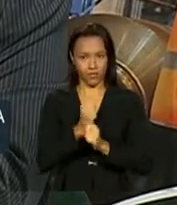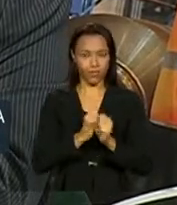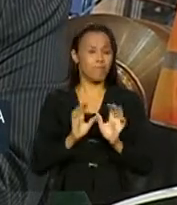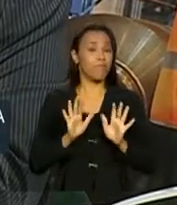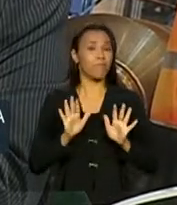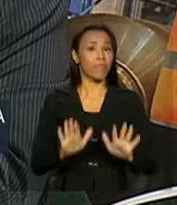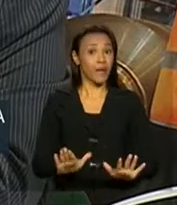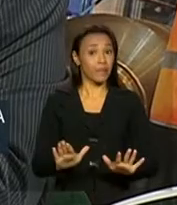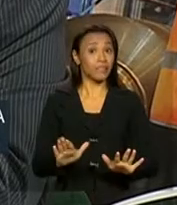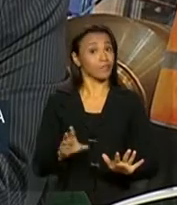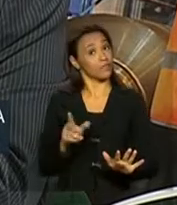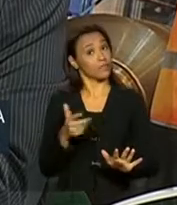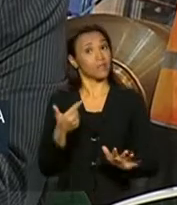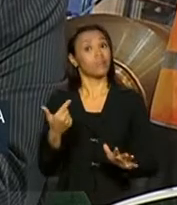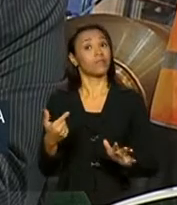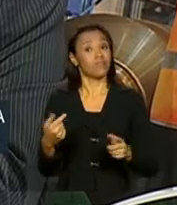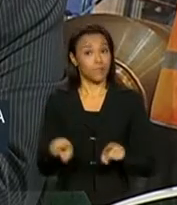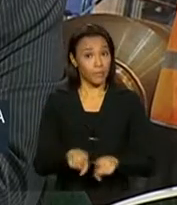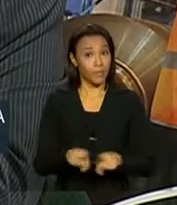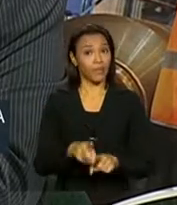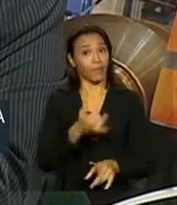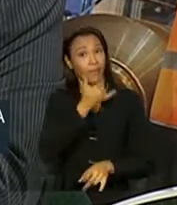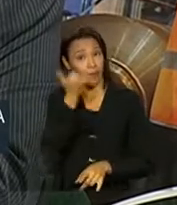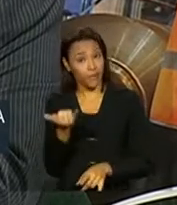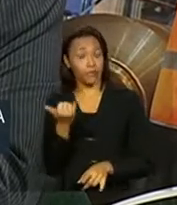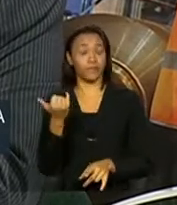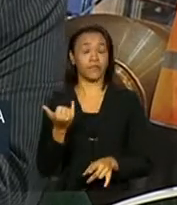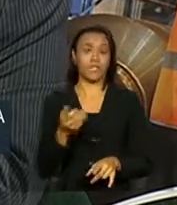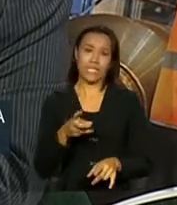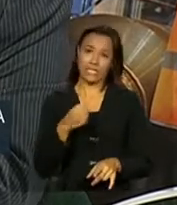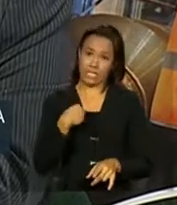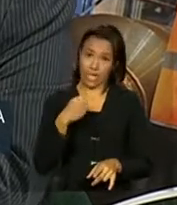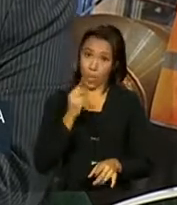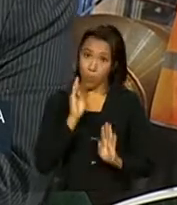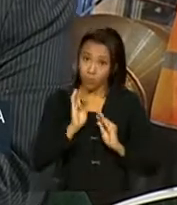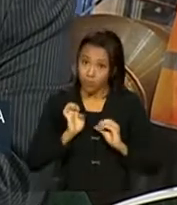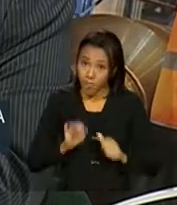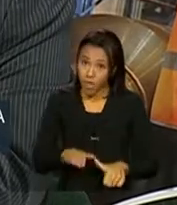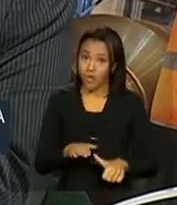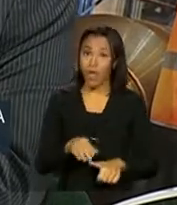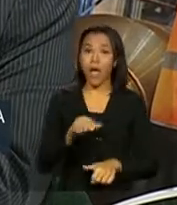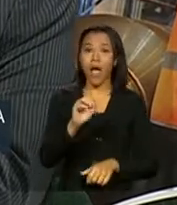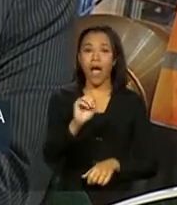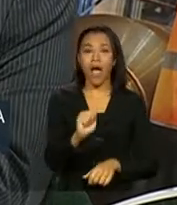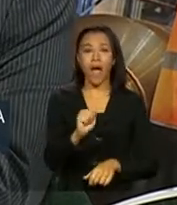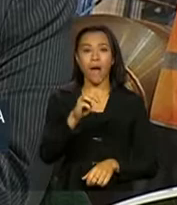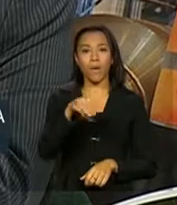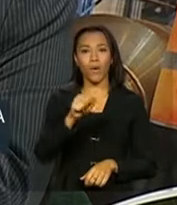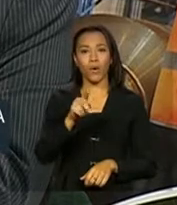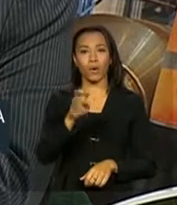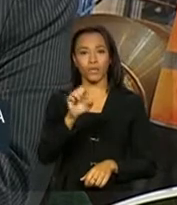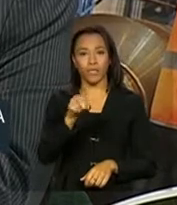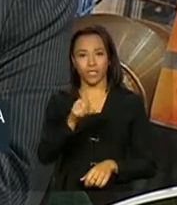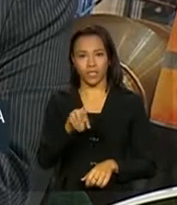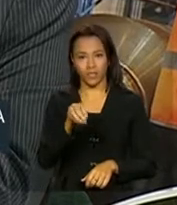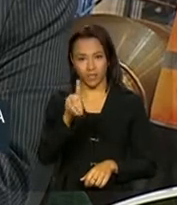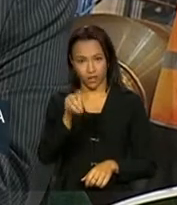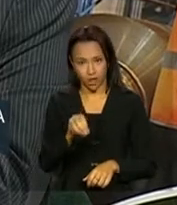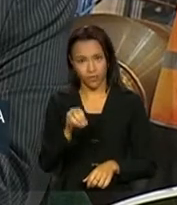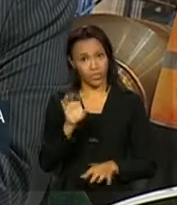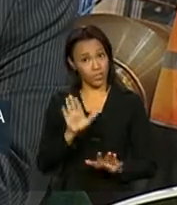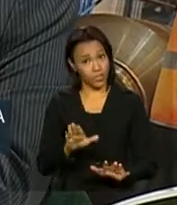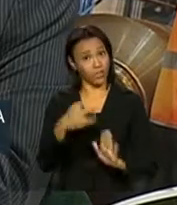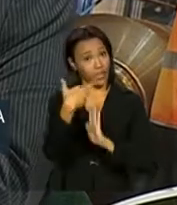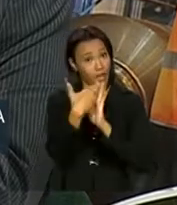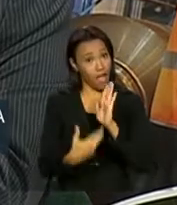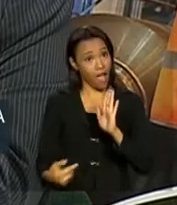mediante condicionantes, que significa eu considerar o bem que foi amortizado. Tudo isso está previsto na medida